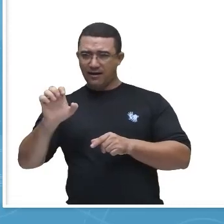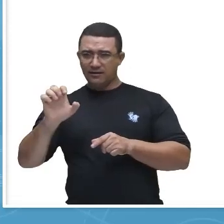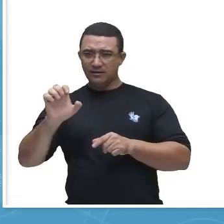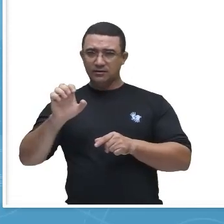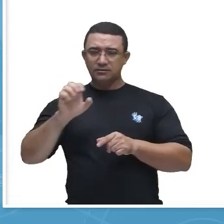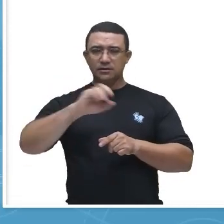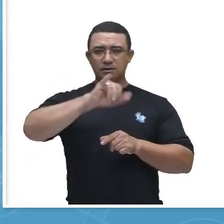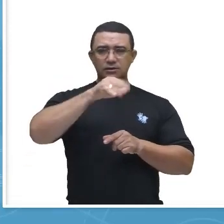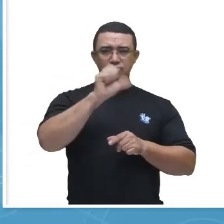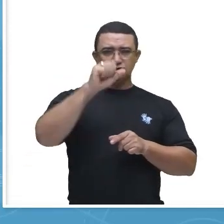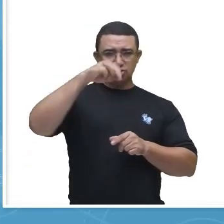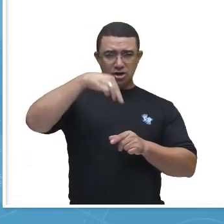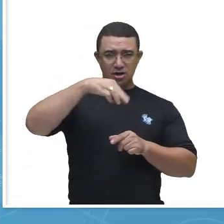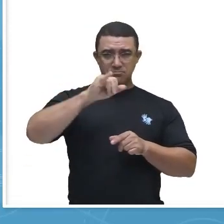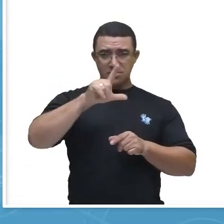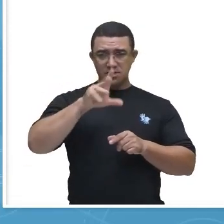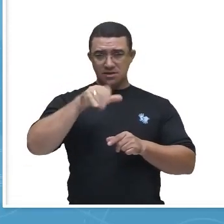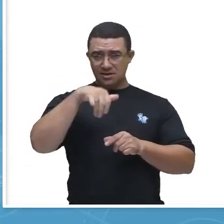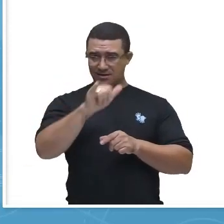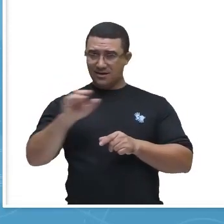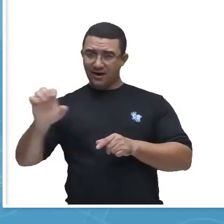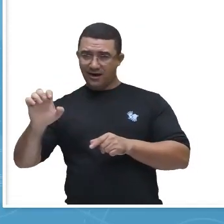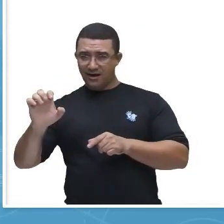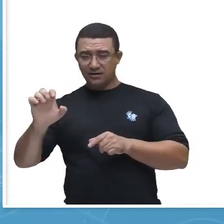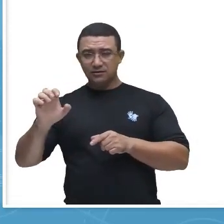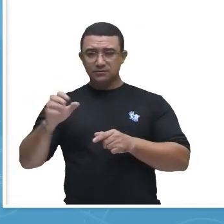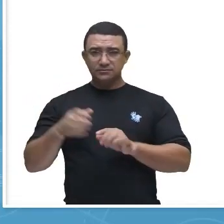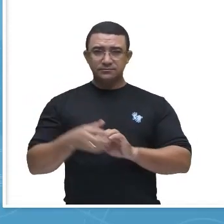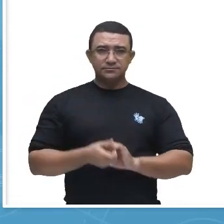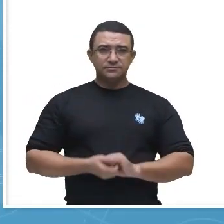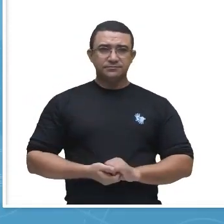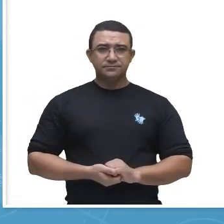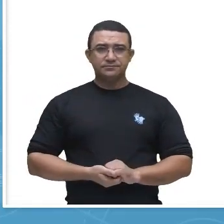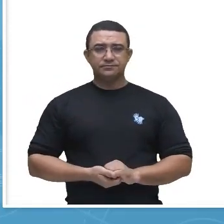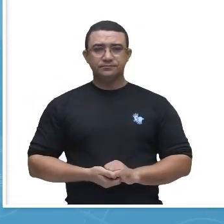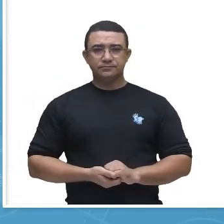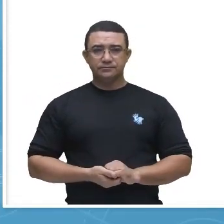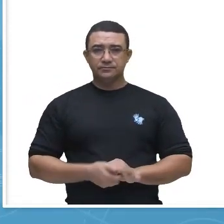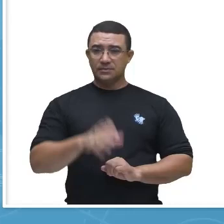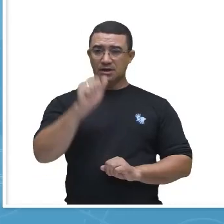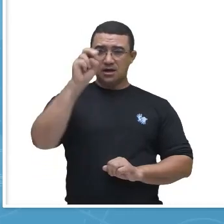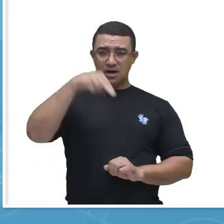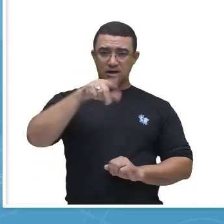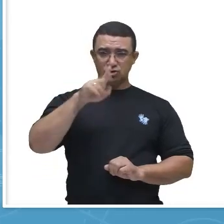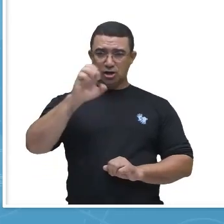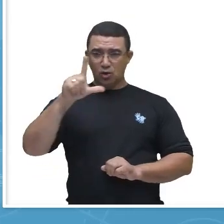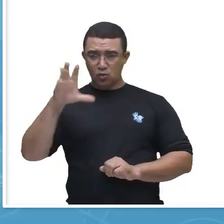novo, eu acho. Vamos já ver, Jamile, se você acertou, né? Ângelo, letra D.